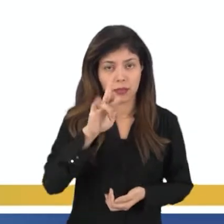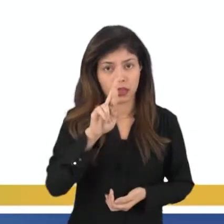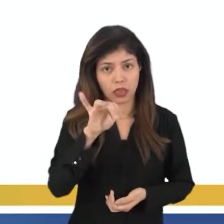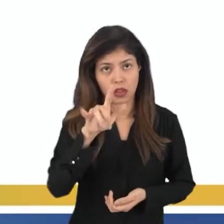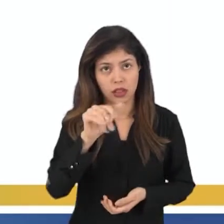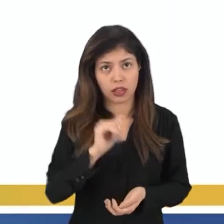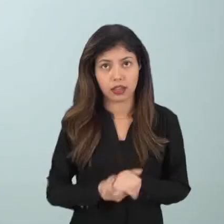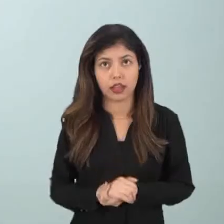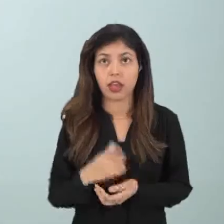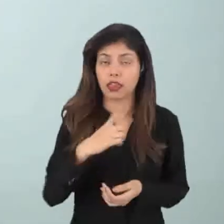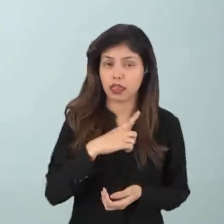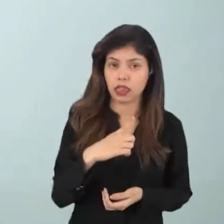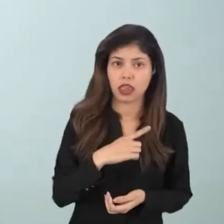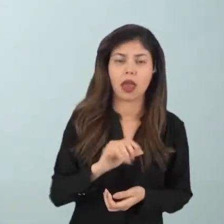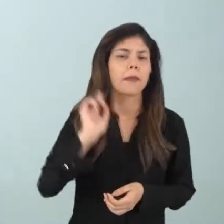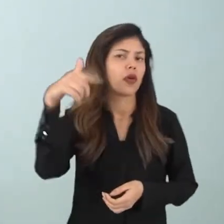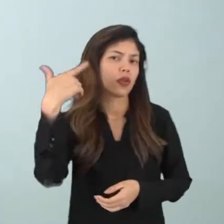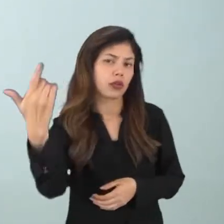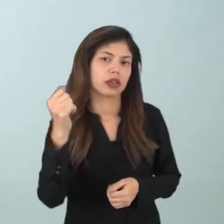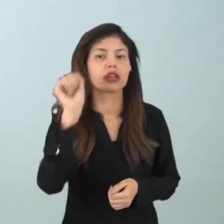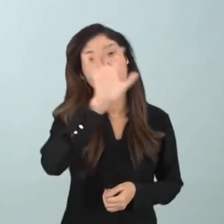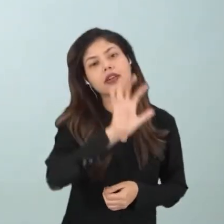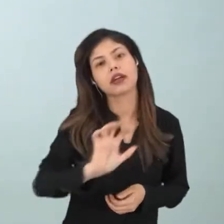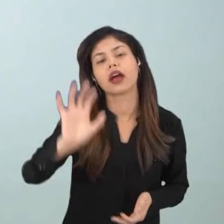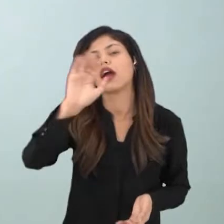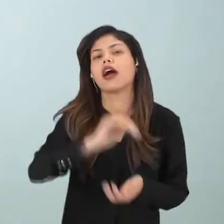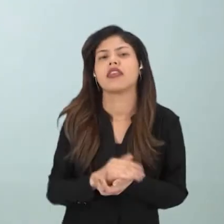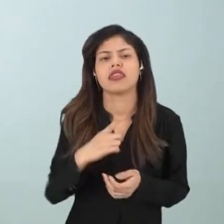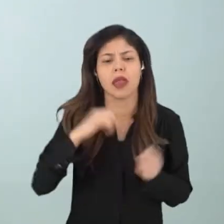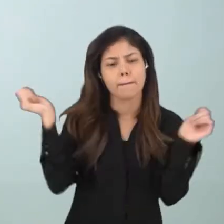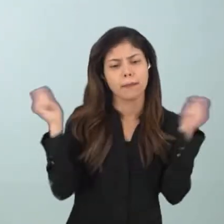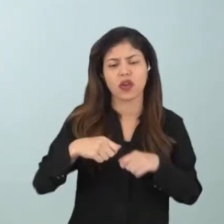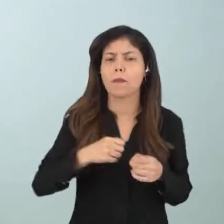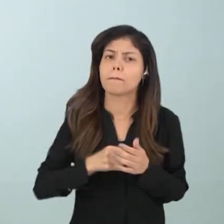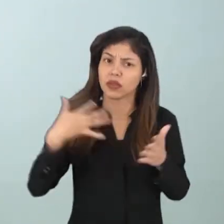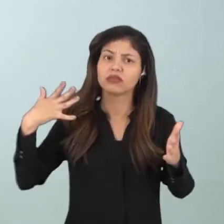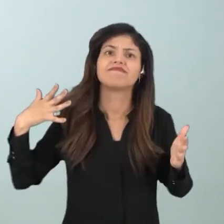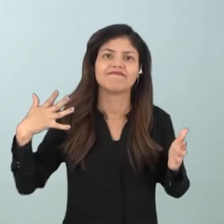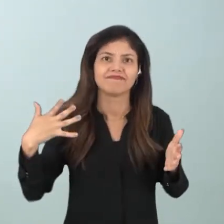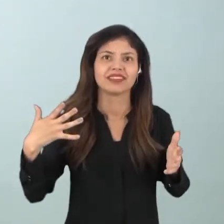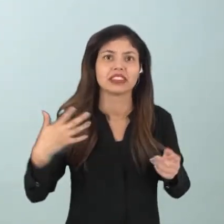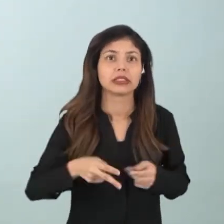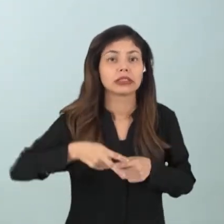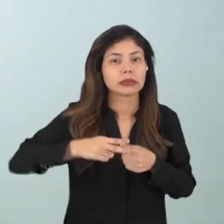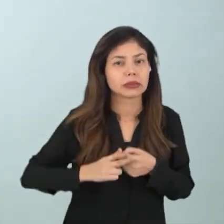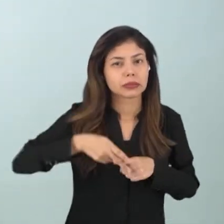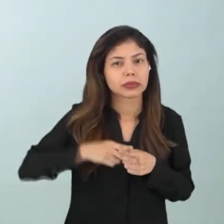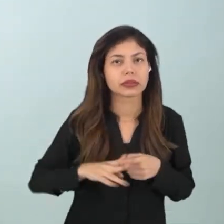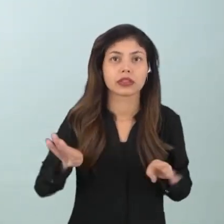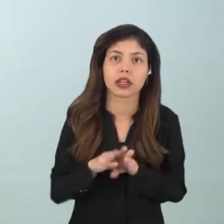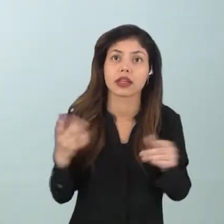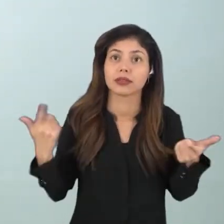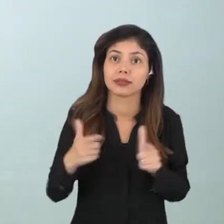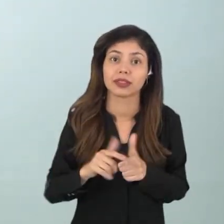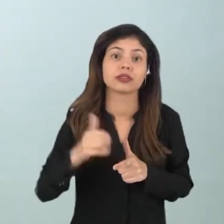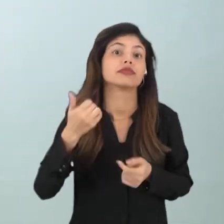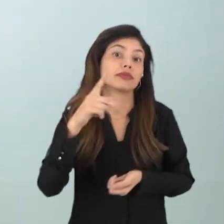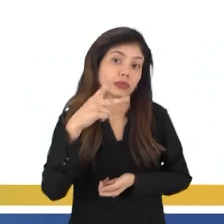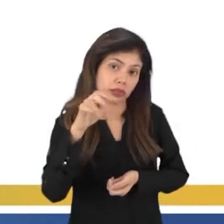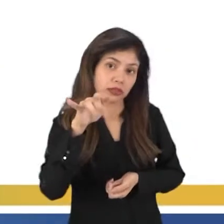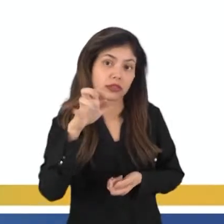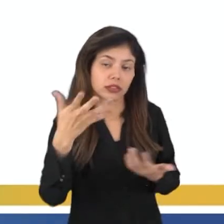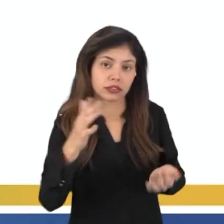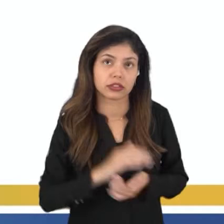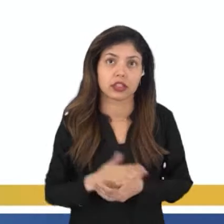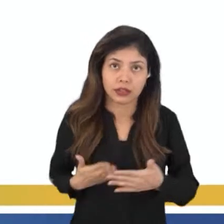são patenteadas por outras nações, possuem baixos gastos em manutenção e também menos poluente, né? O